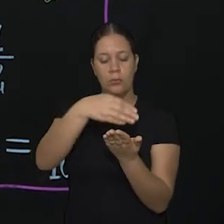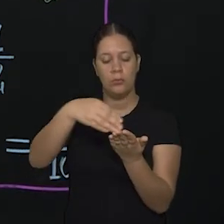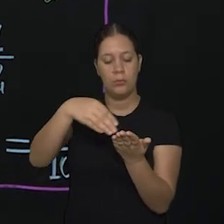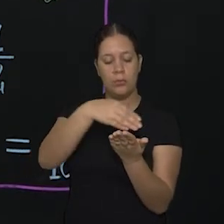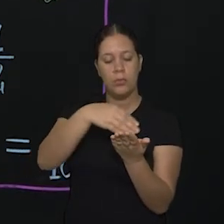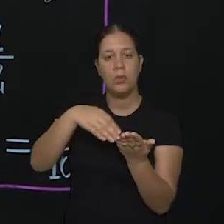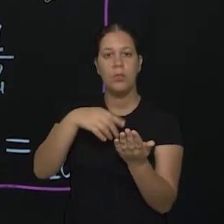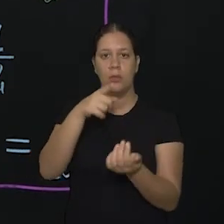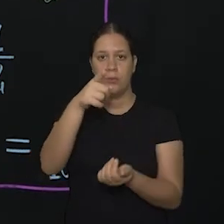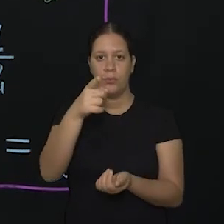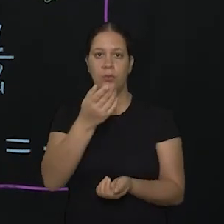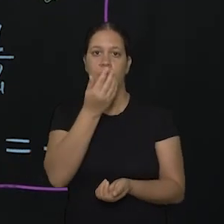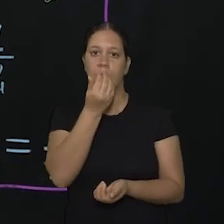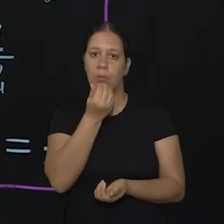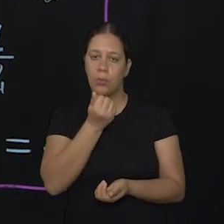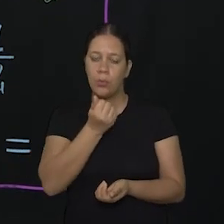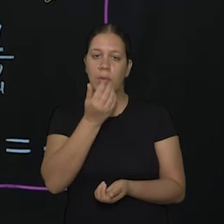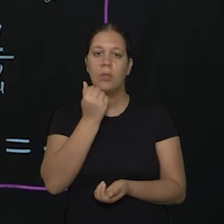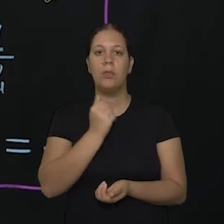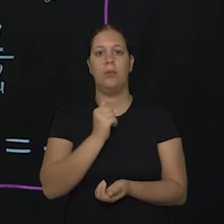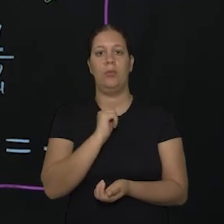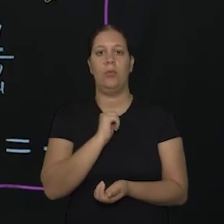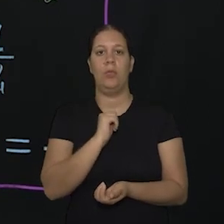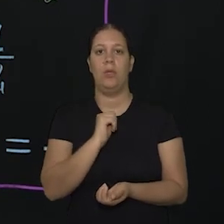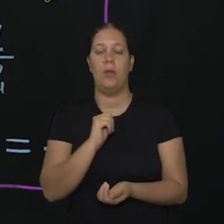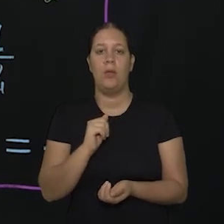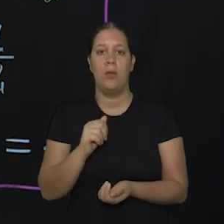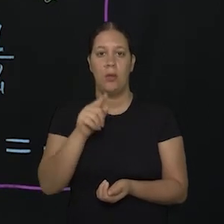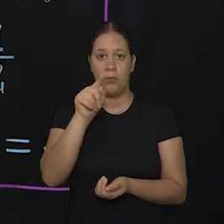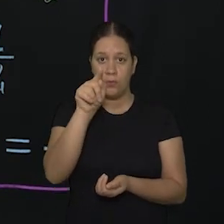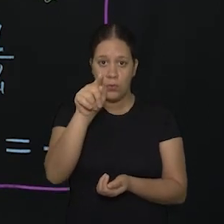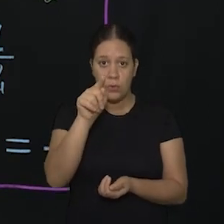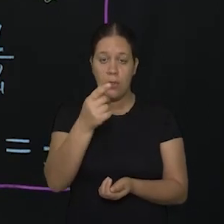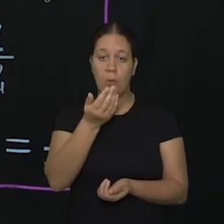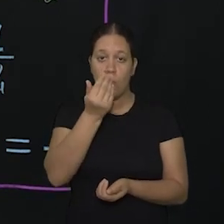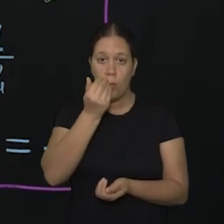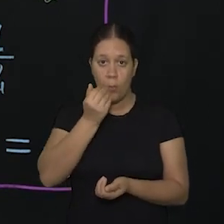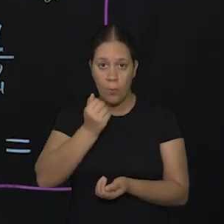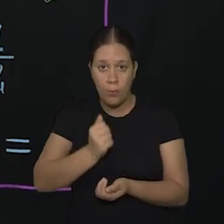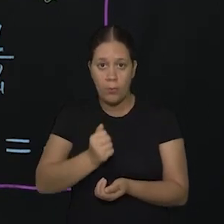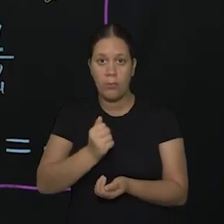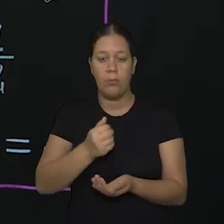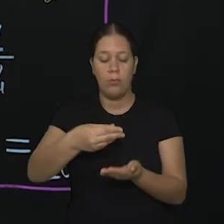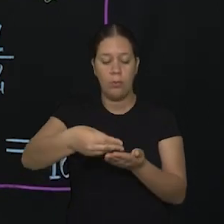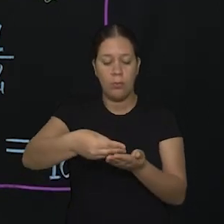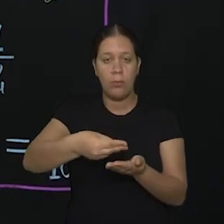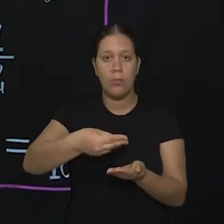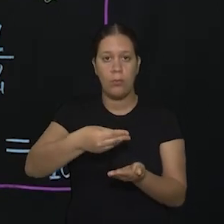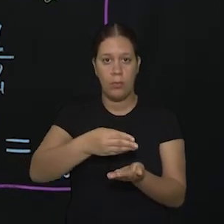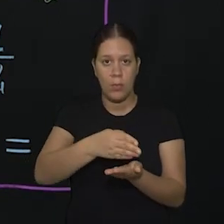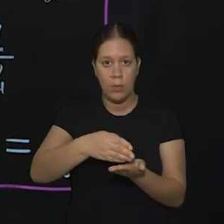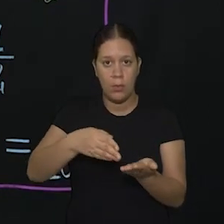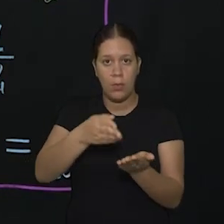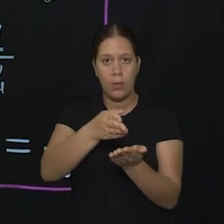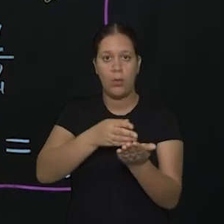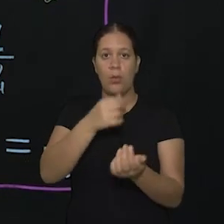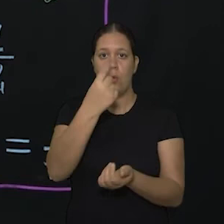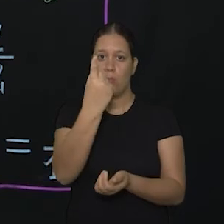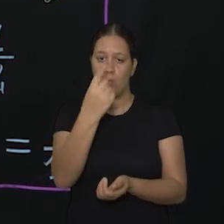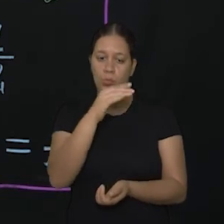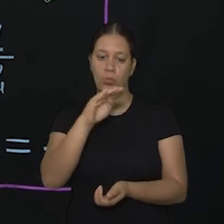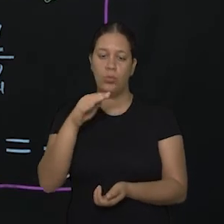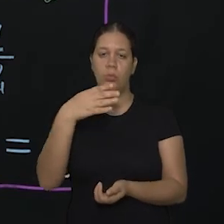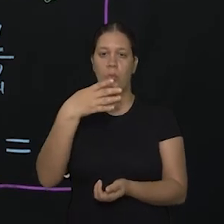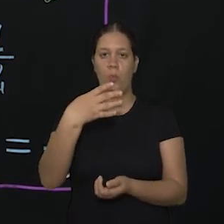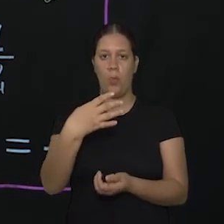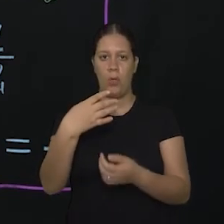partes e você está comendo uma parte dela. Essa parte que você comeu, ela representa 1 sobre 4, tá